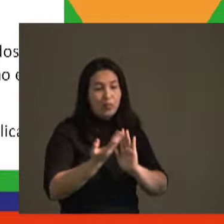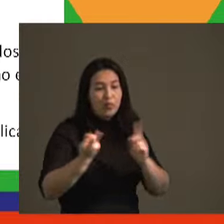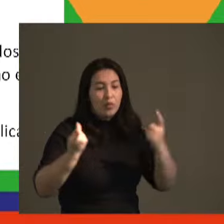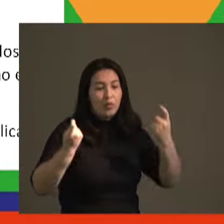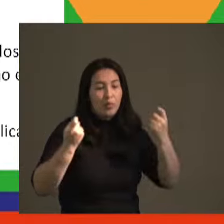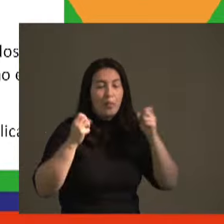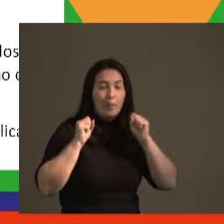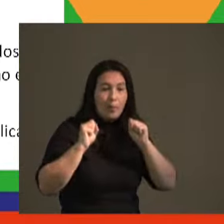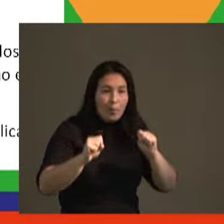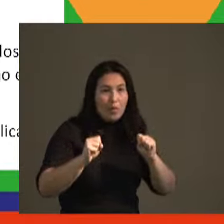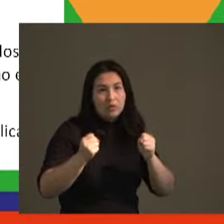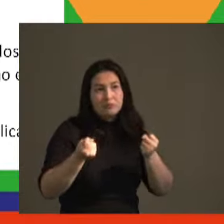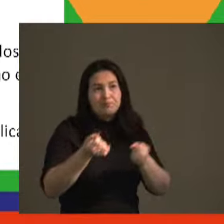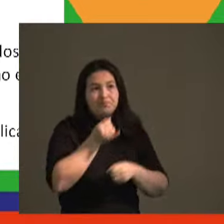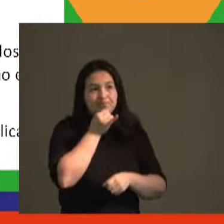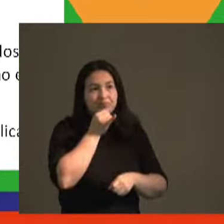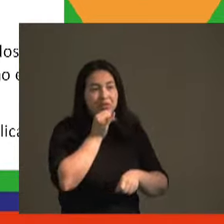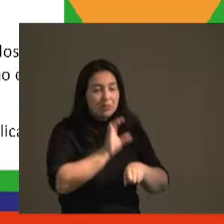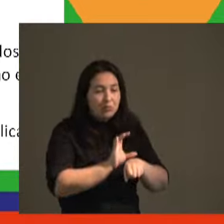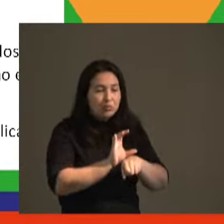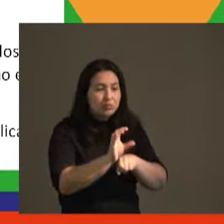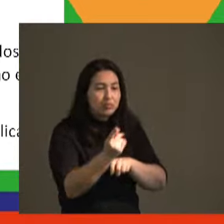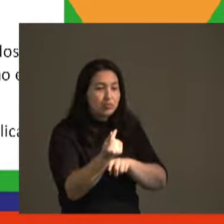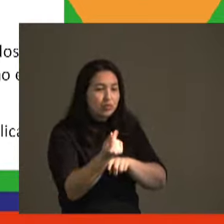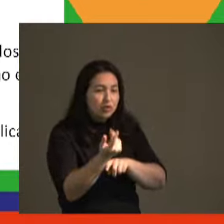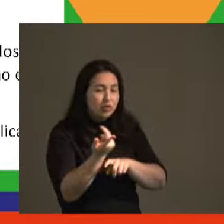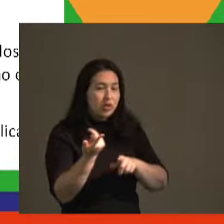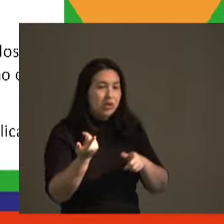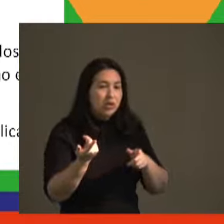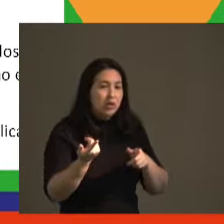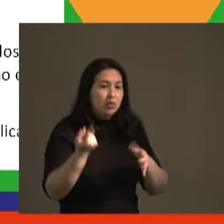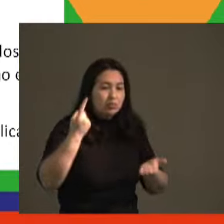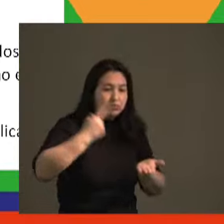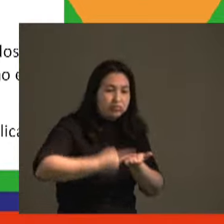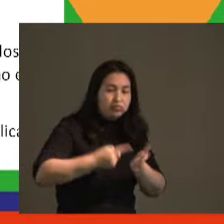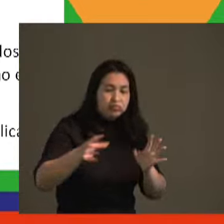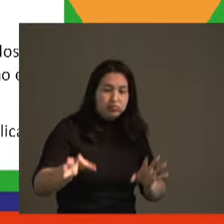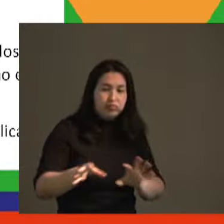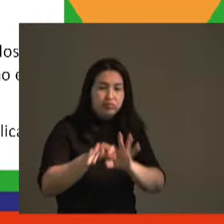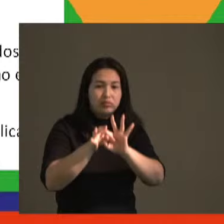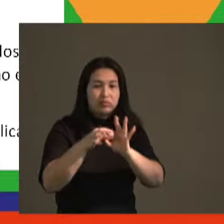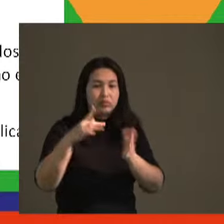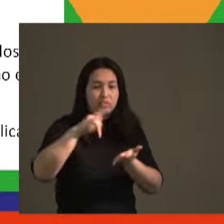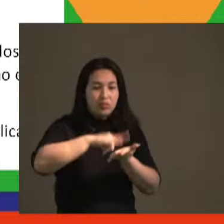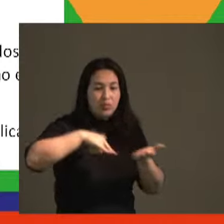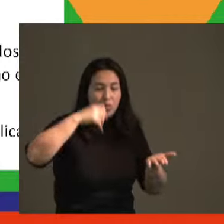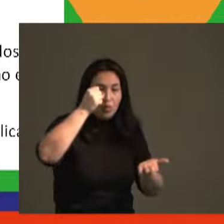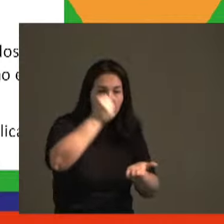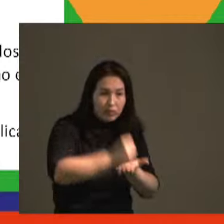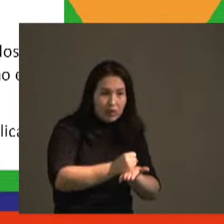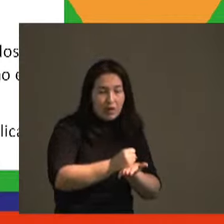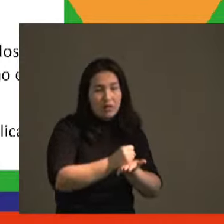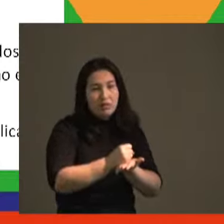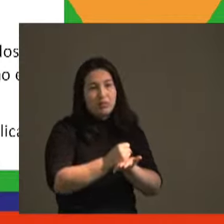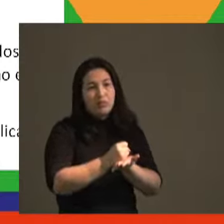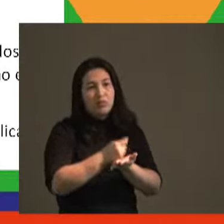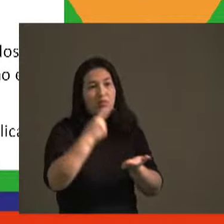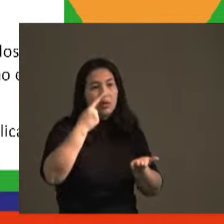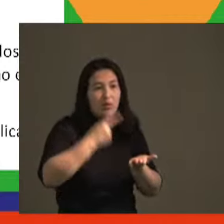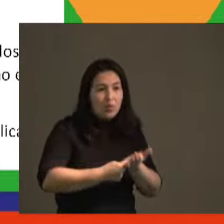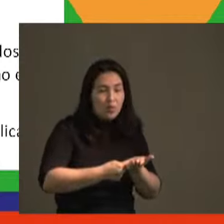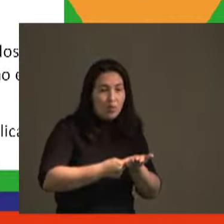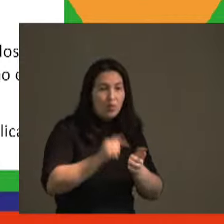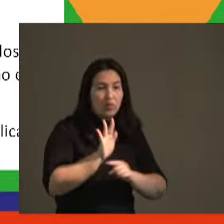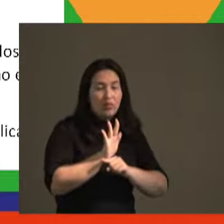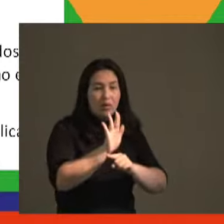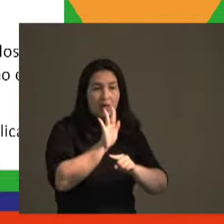ser realizadas repasses fundo a fundo, convênios, contratos de repasse, termos de execução descentralizada, acordos de